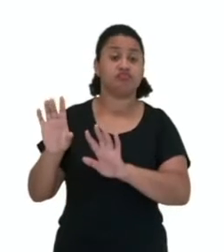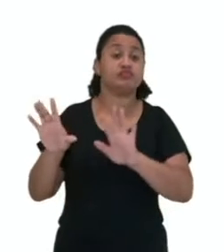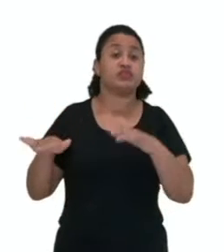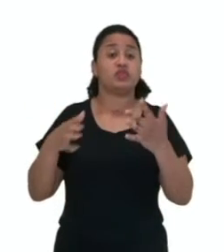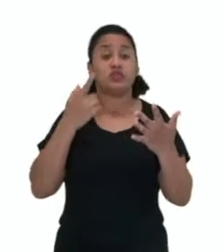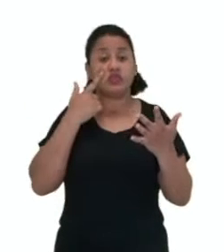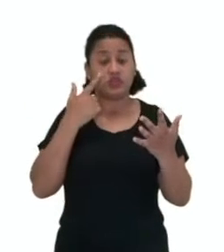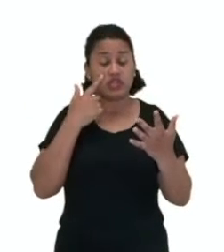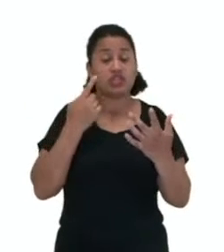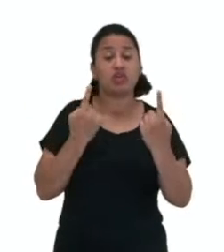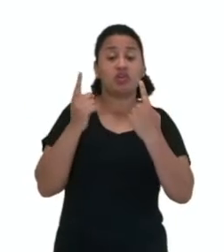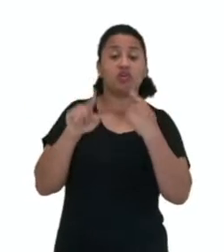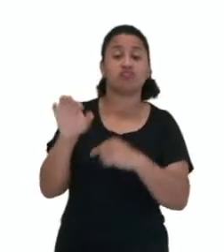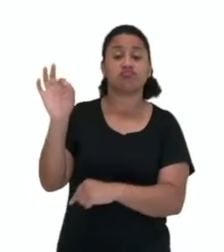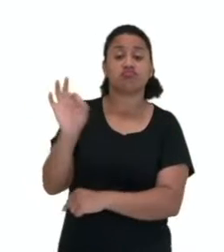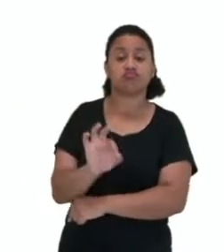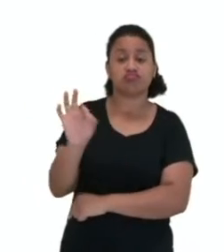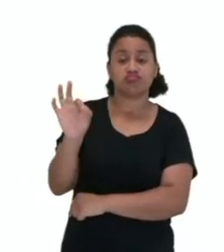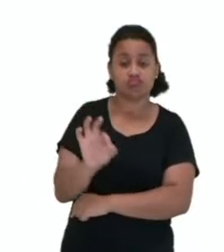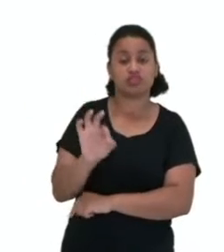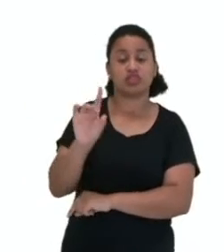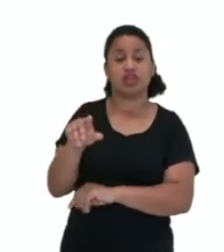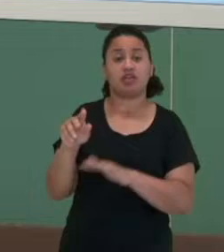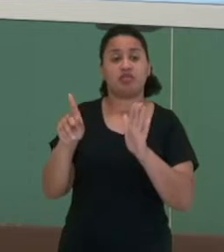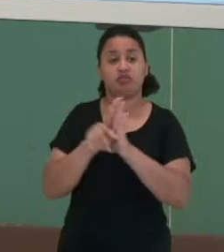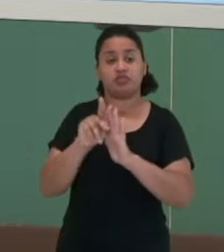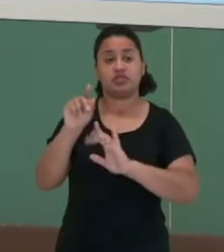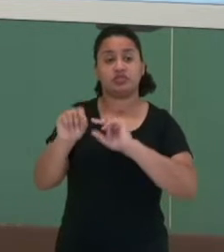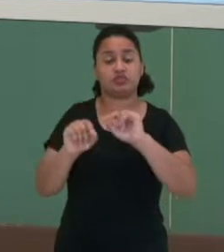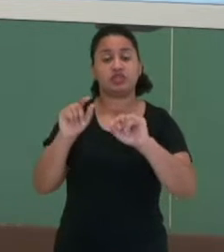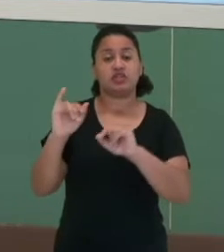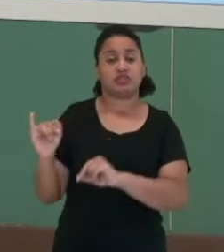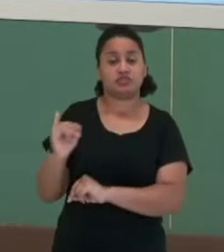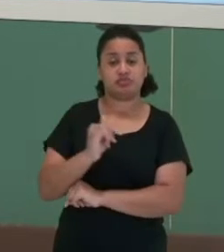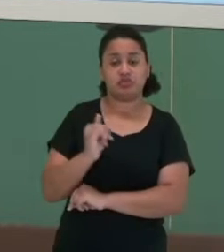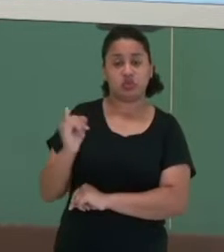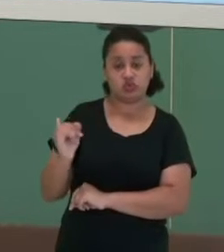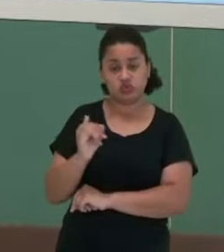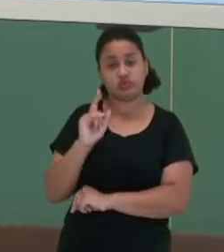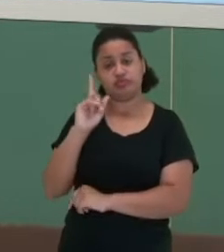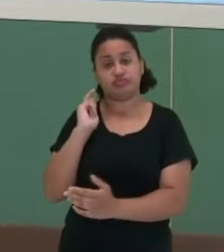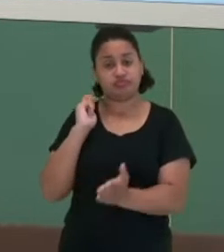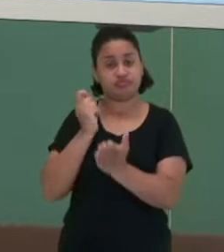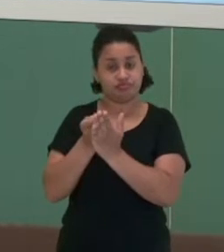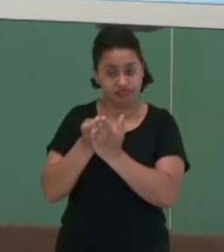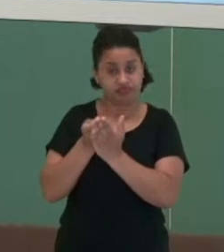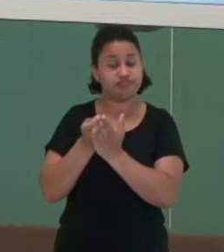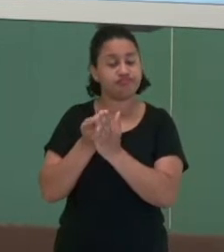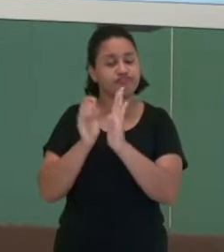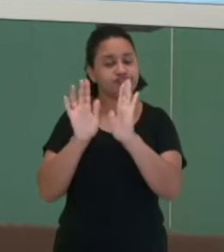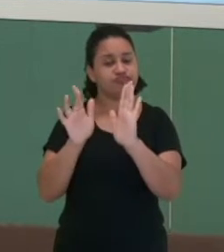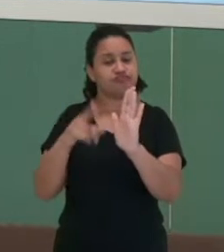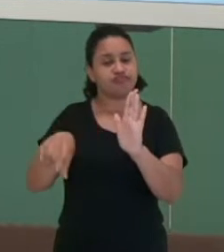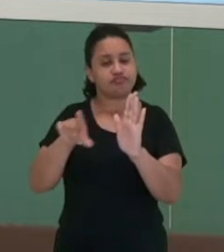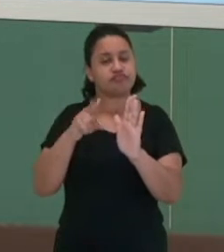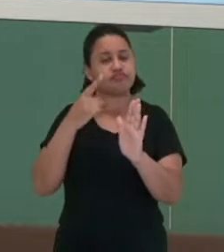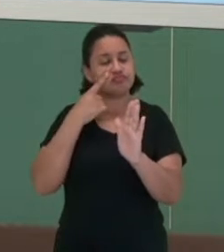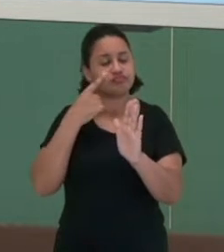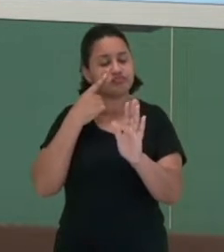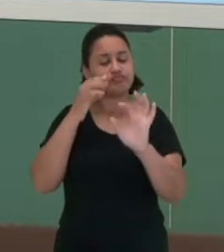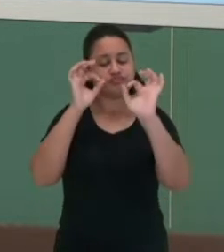Determine a porcentagem que corresponde aos impostos dessa formalização. Então vocês vão